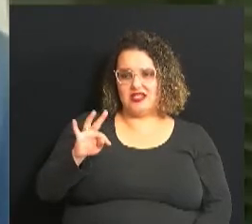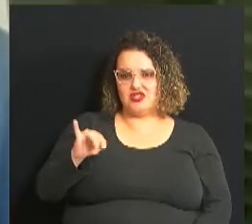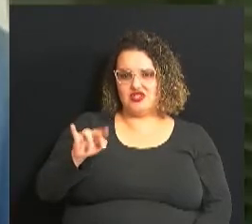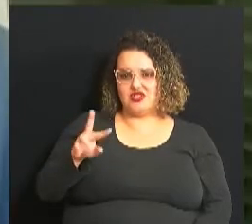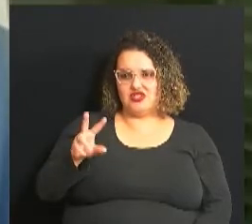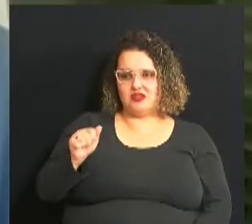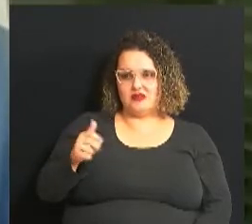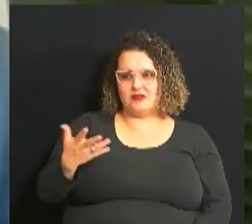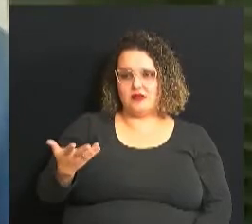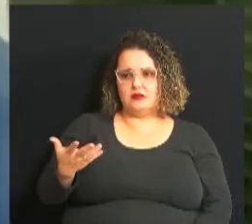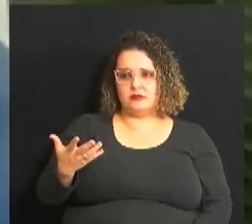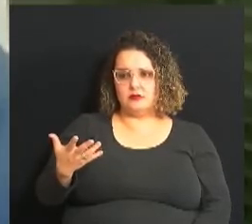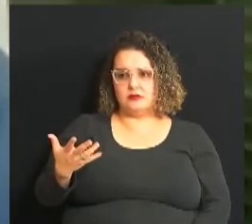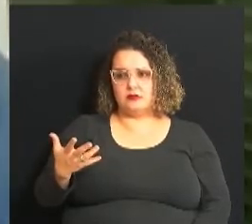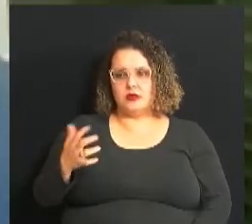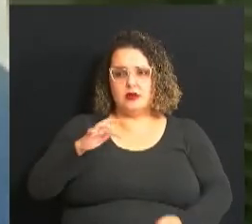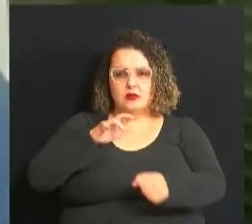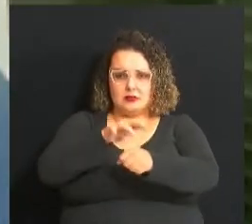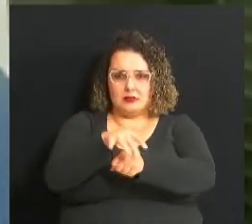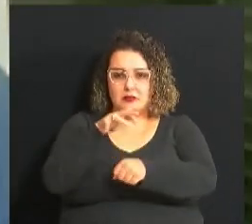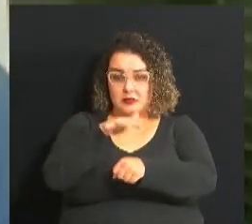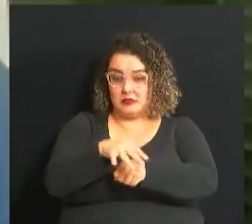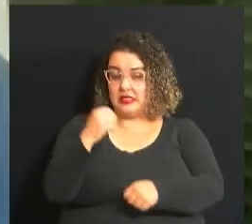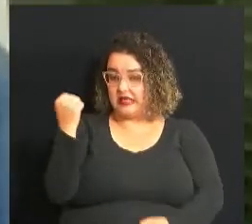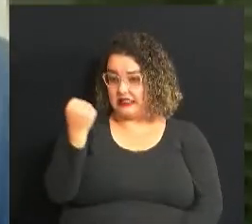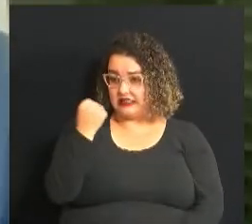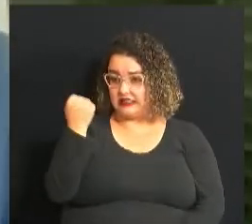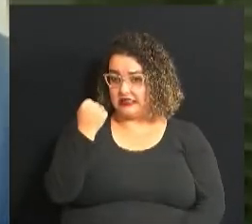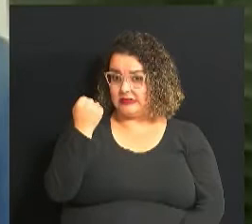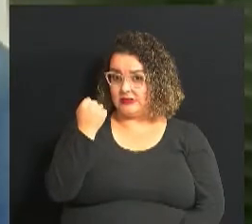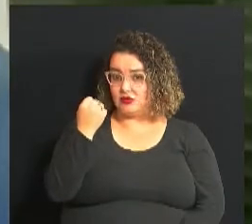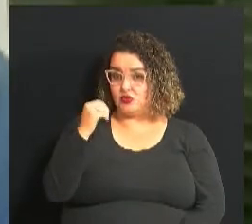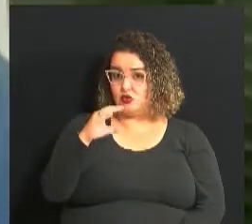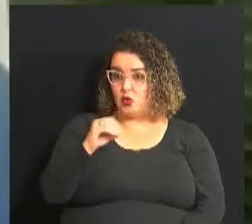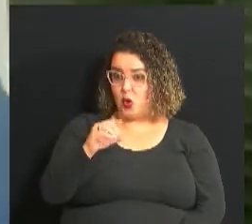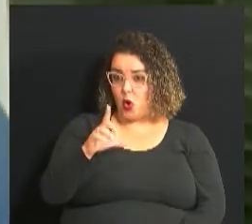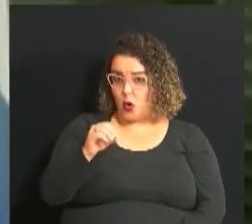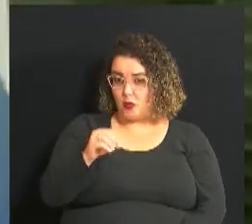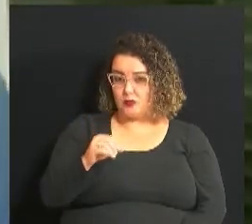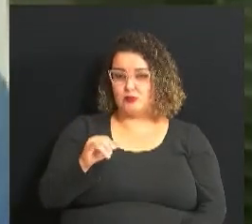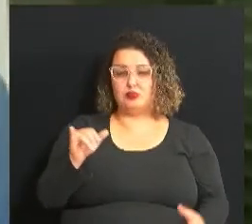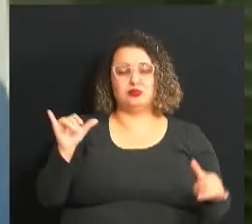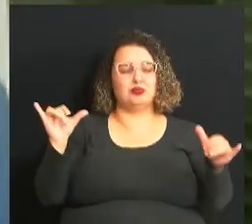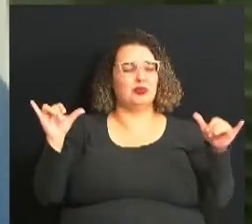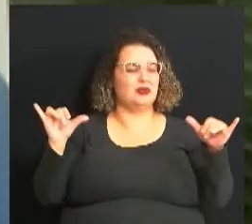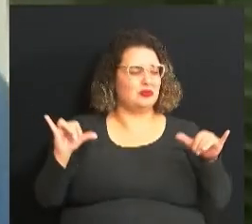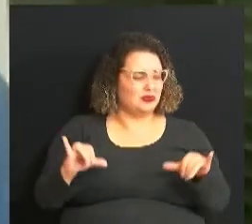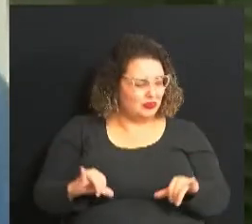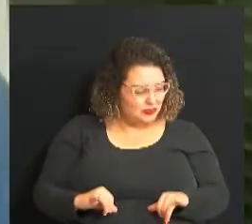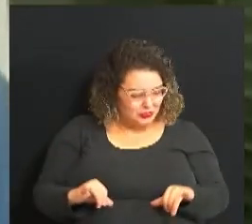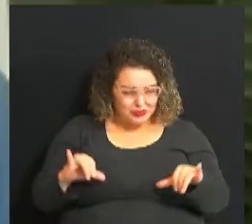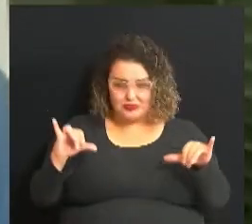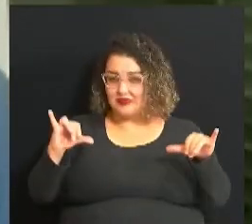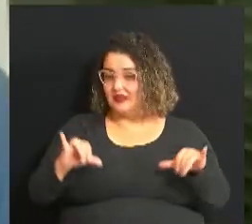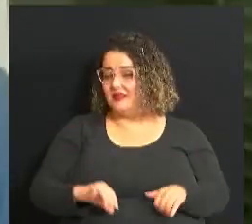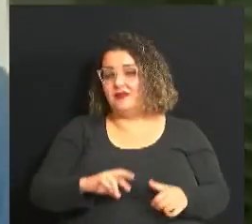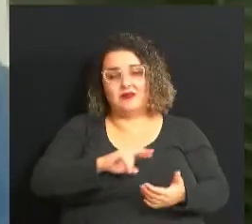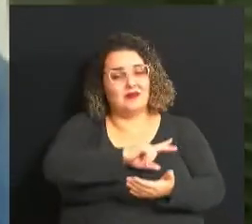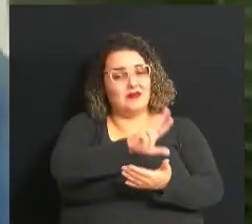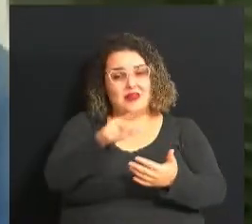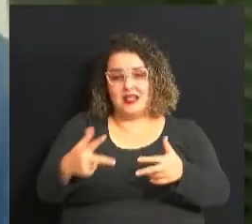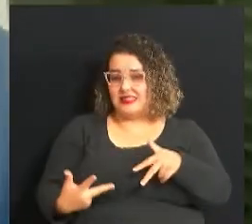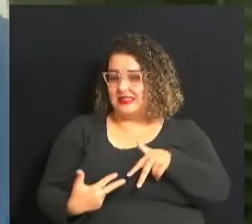associada a doenças inflamatórias muito graves do colo, o sofrimento é muito grande, muitas cirurgias são necessárias